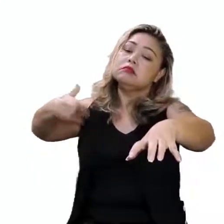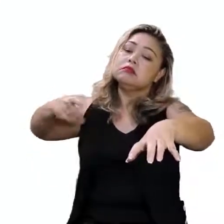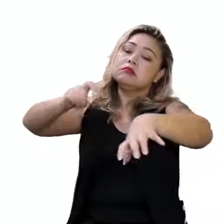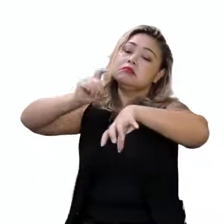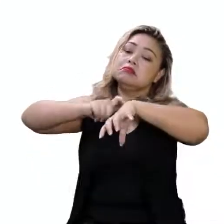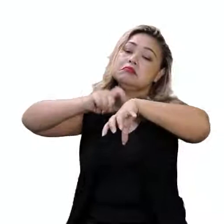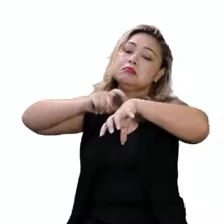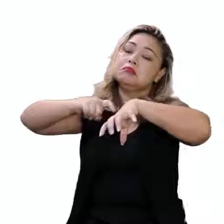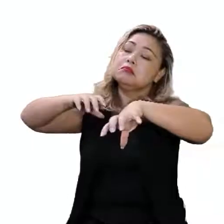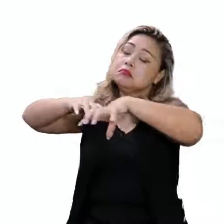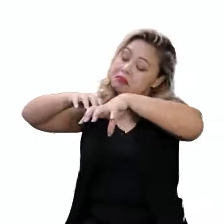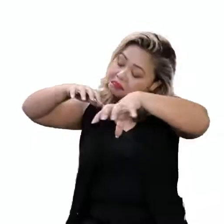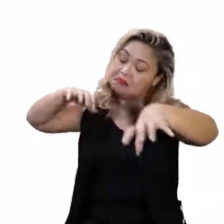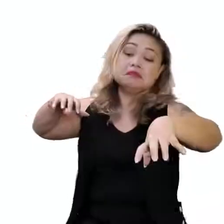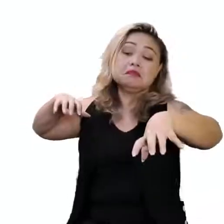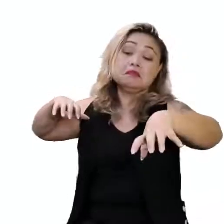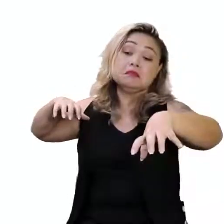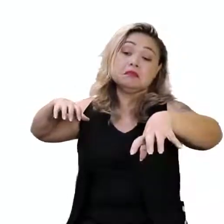elas vão estar tão